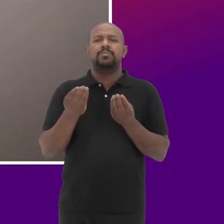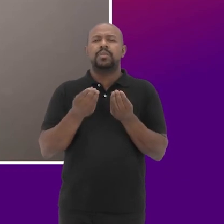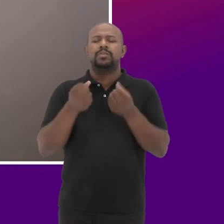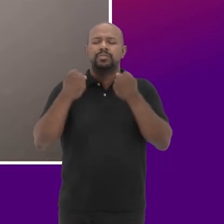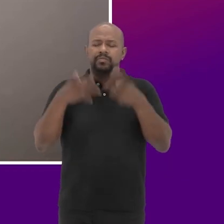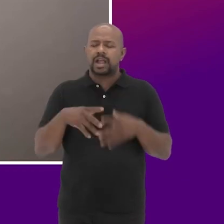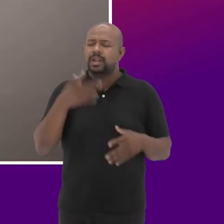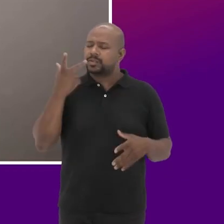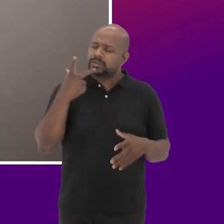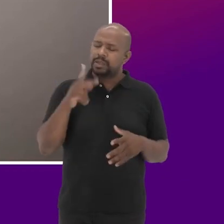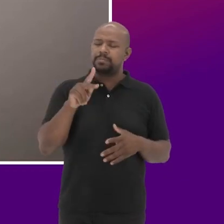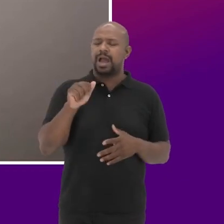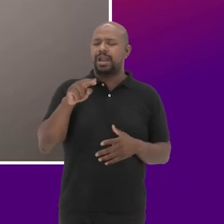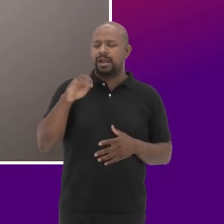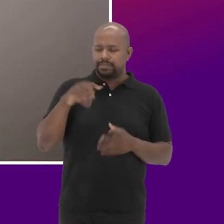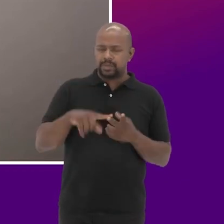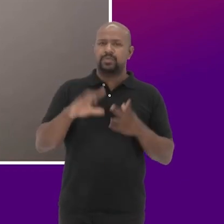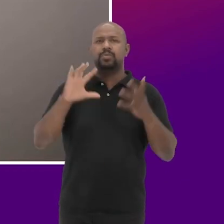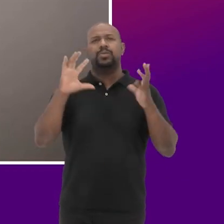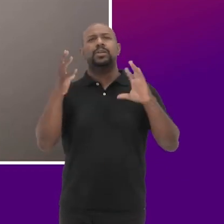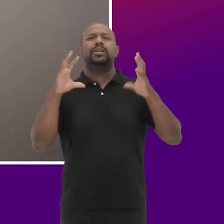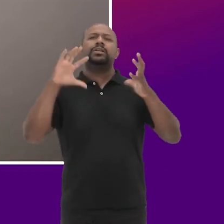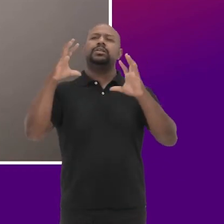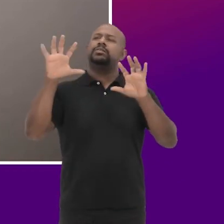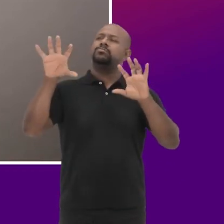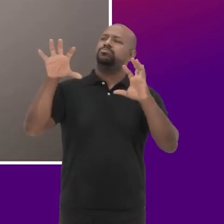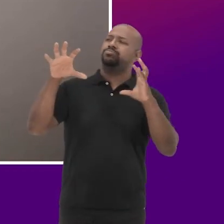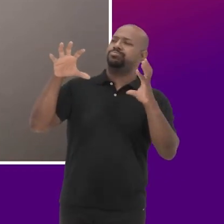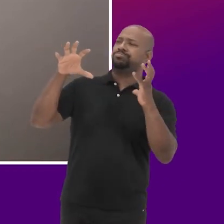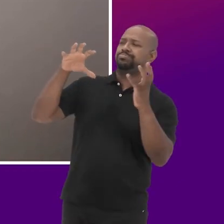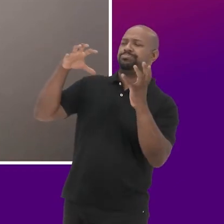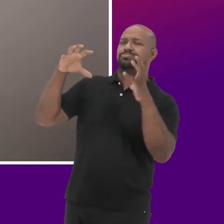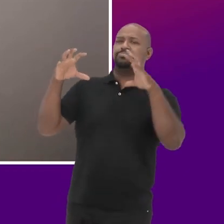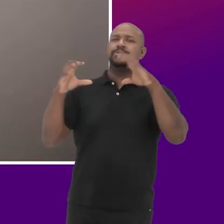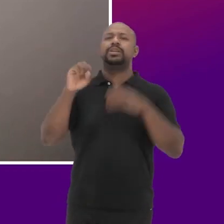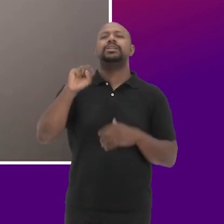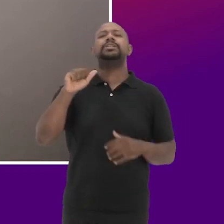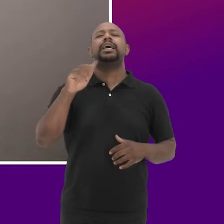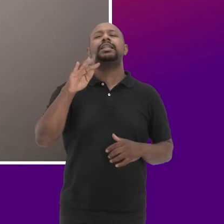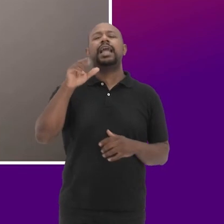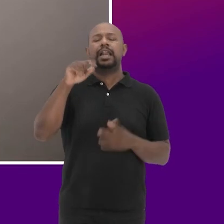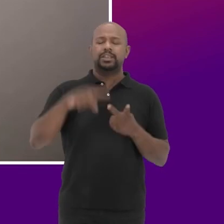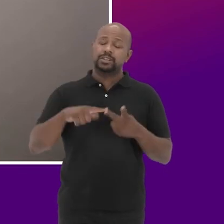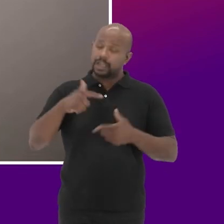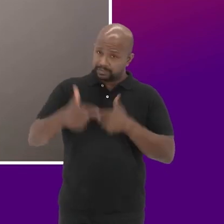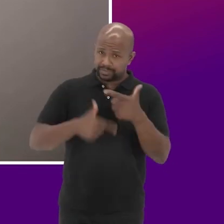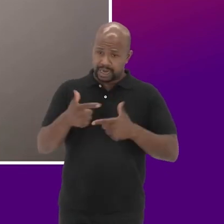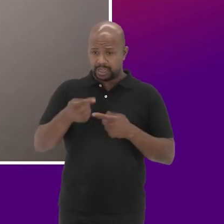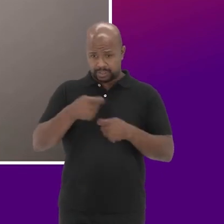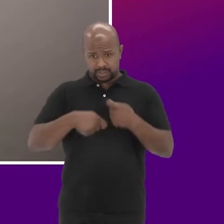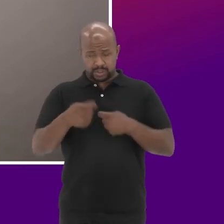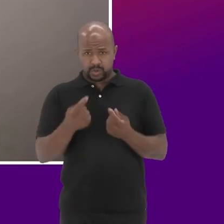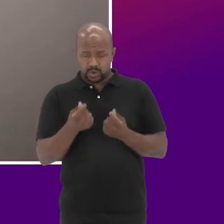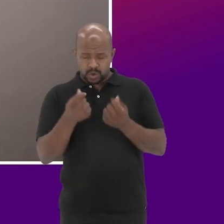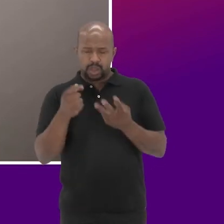não se fala de parâmetros, de satélites, das atividades econômicas,